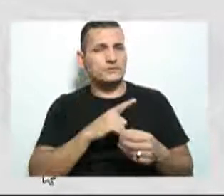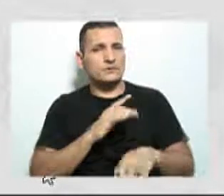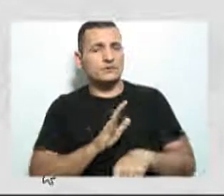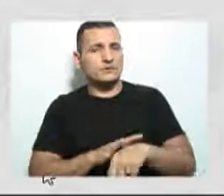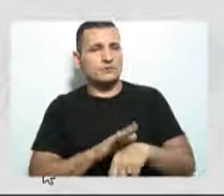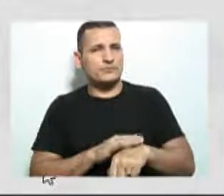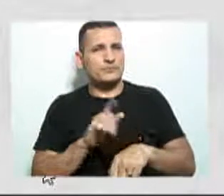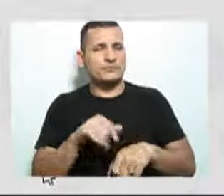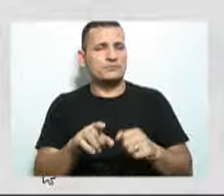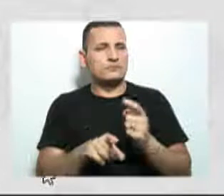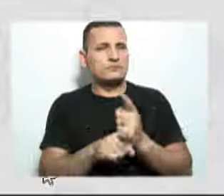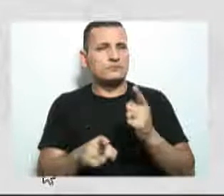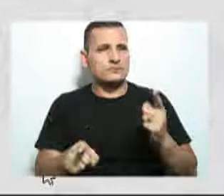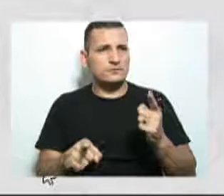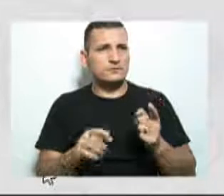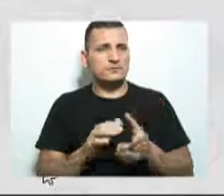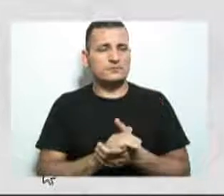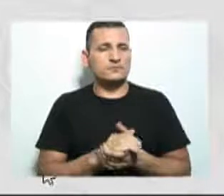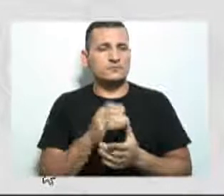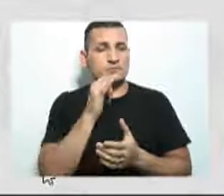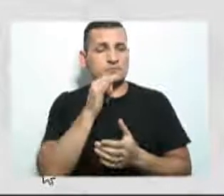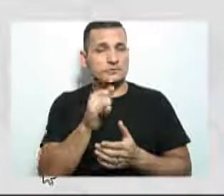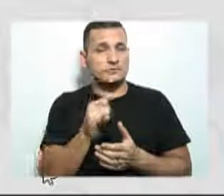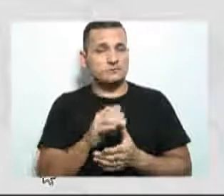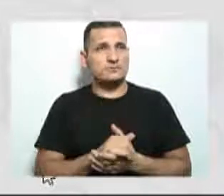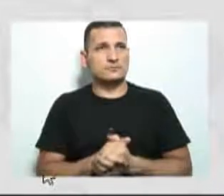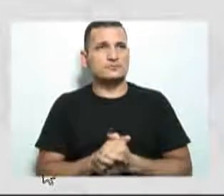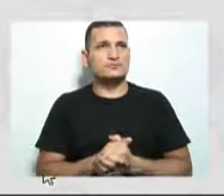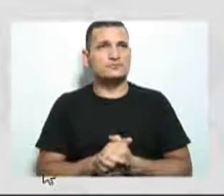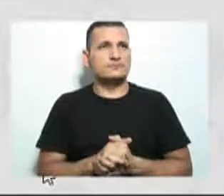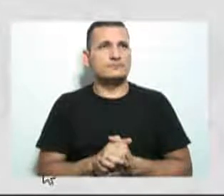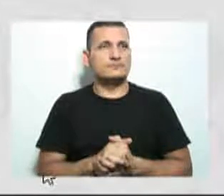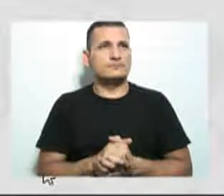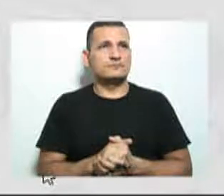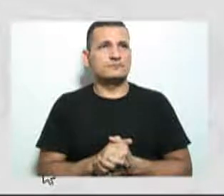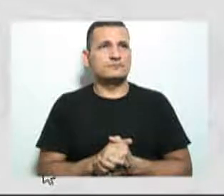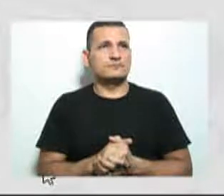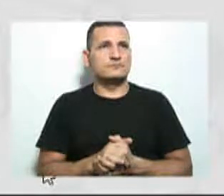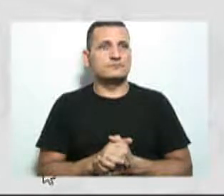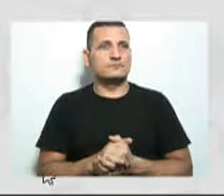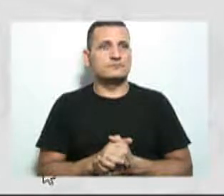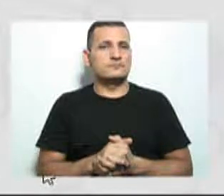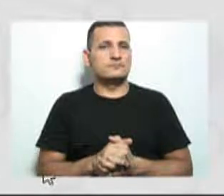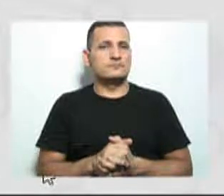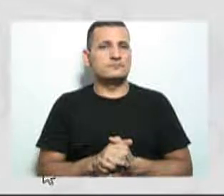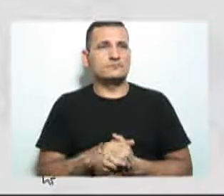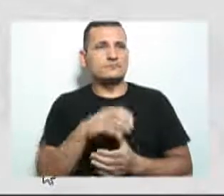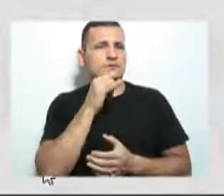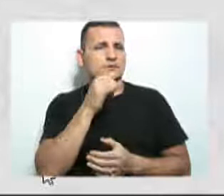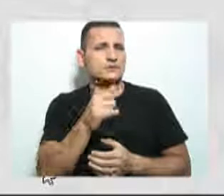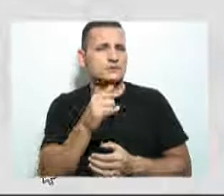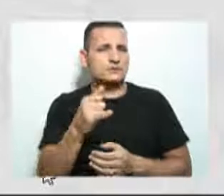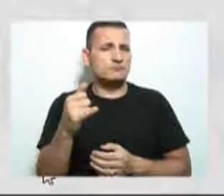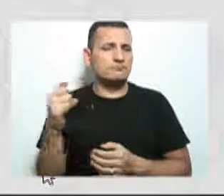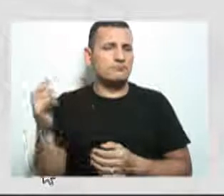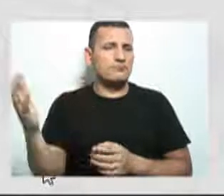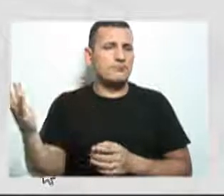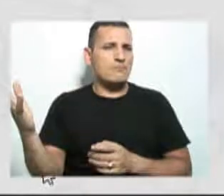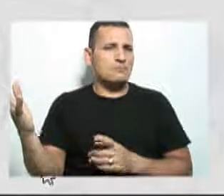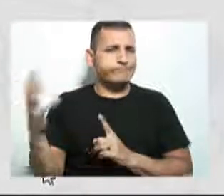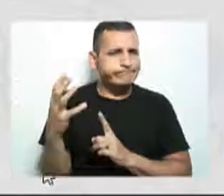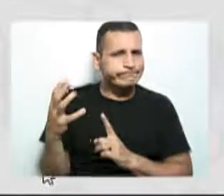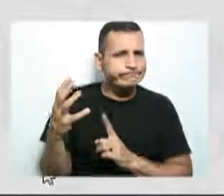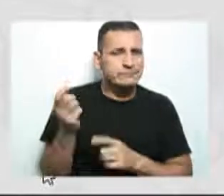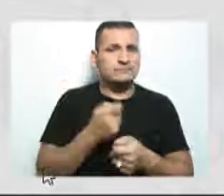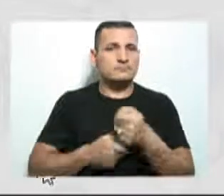é identificar se a pressão que nos imposta, né, para realizar a